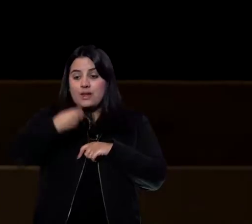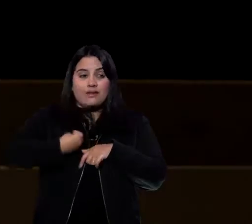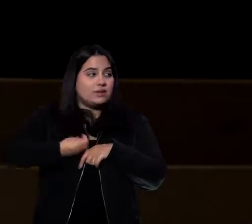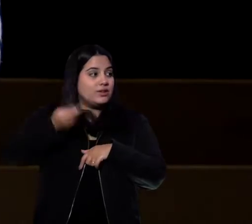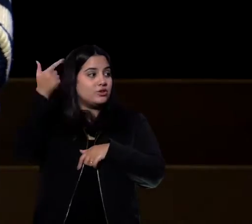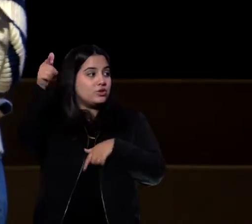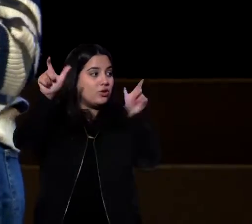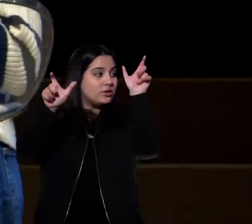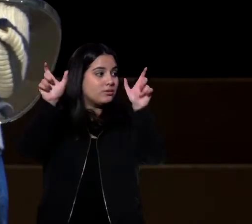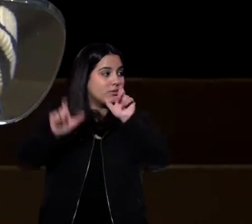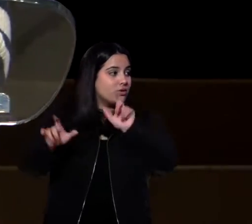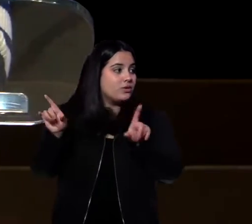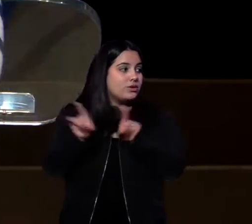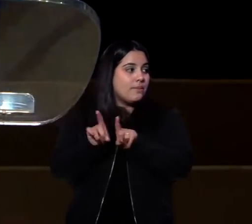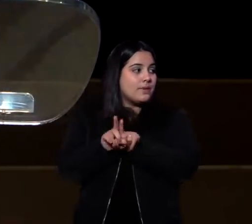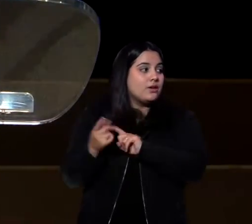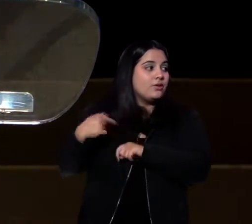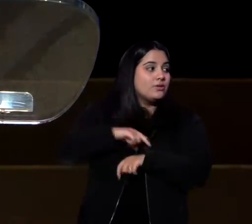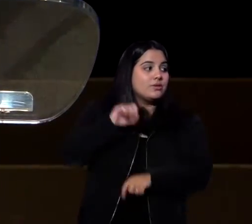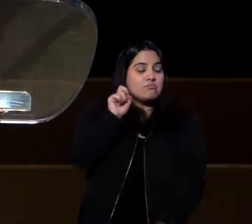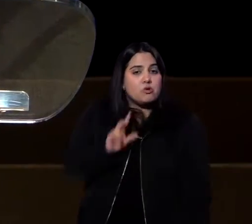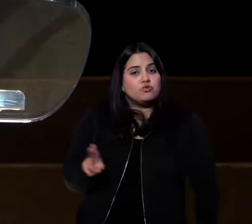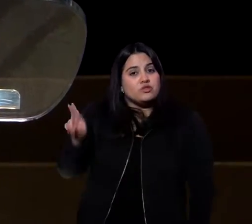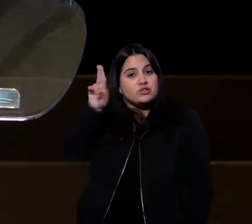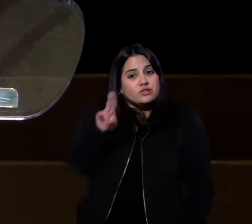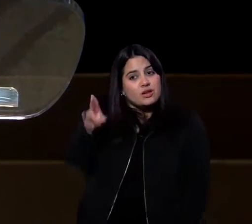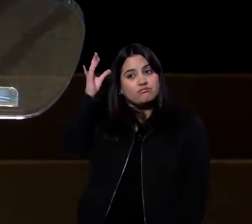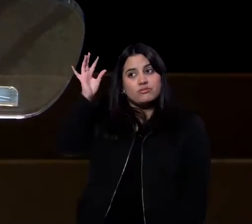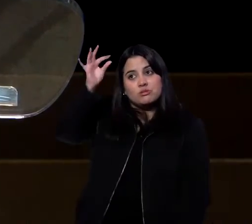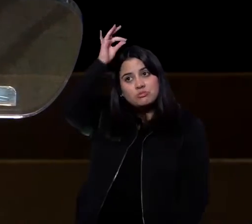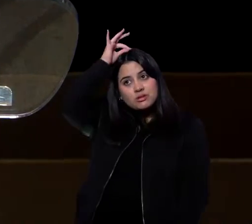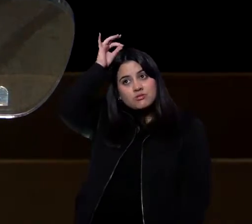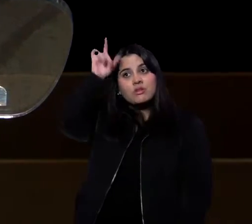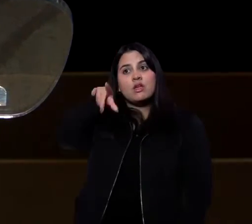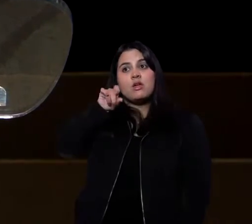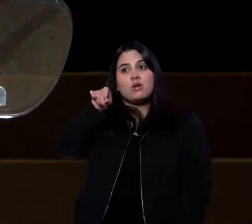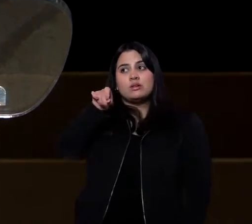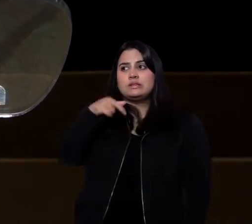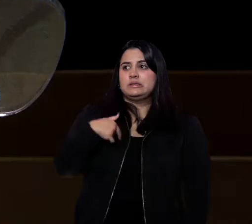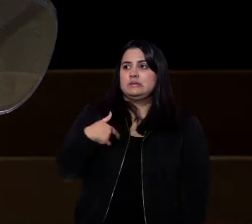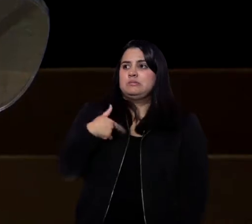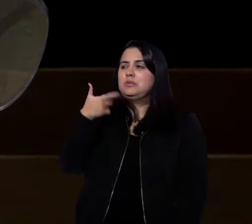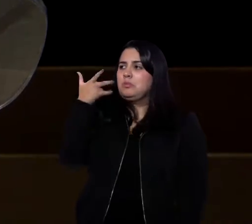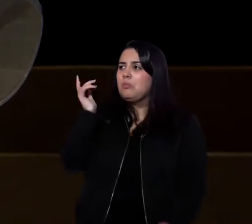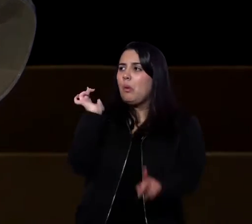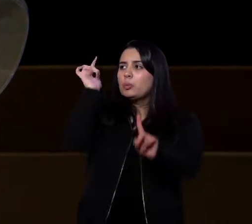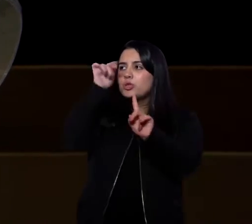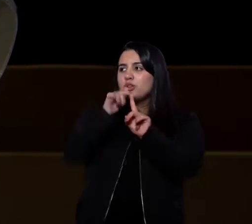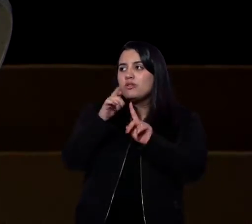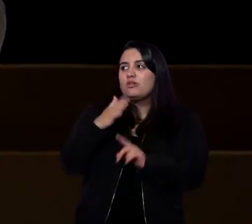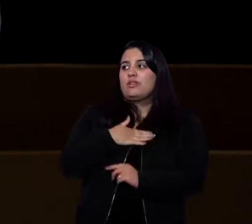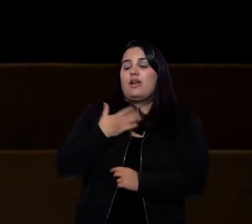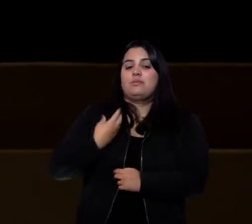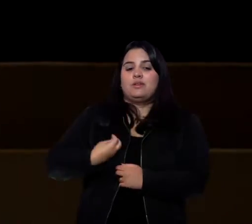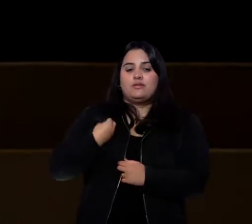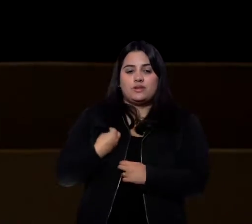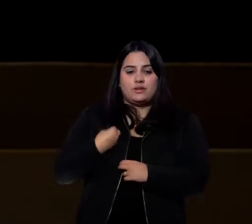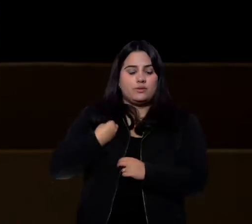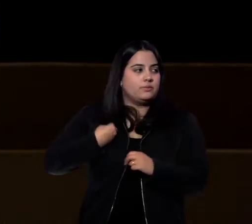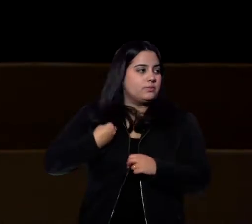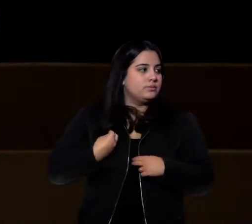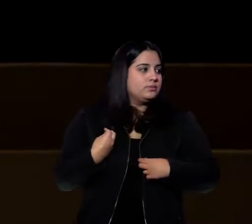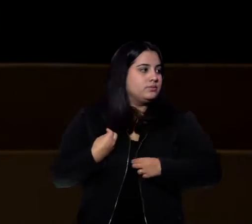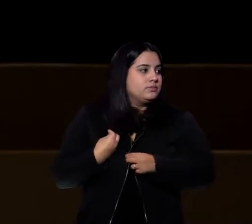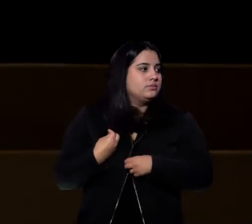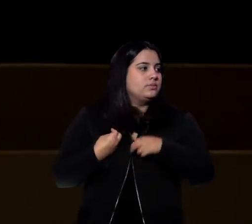em nós. Quando nós nos permitimos ser usados pelo Espírito Santo, isso gera senso de propósito nas nossas vidas.